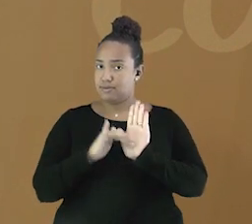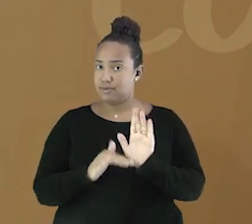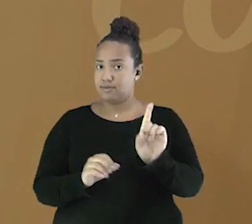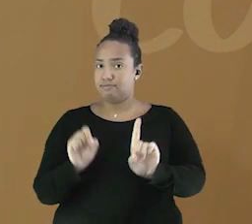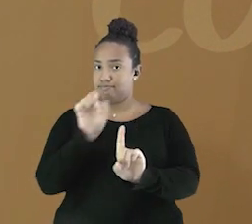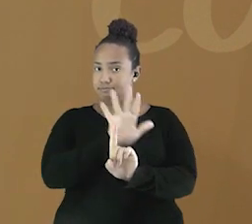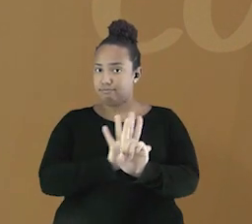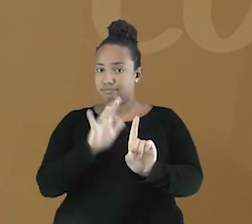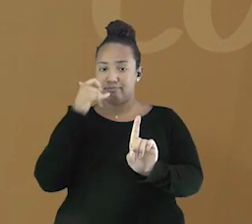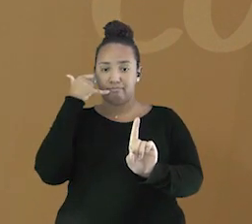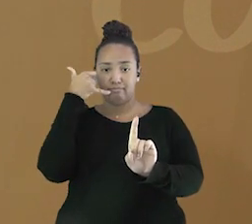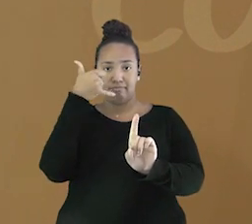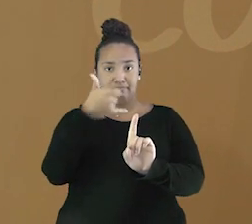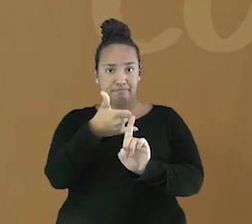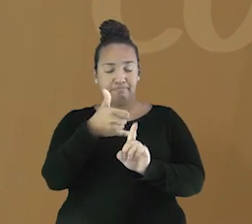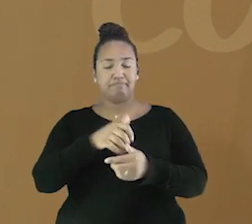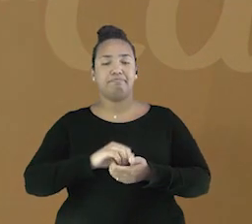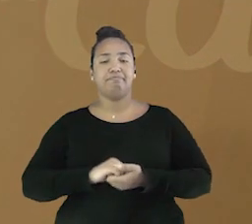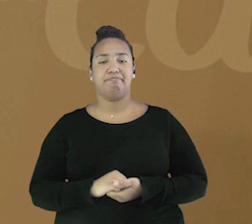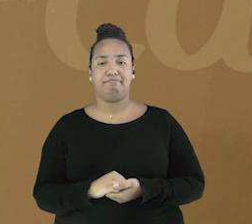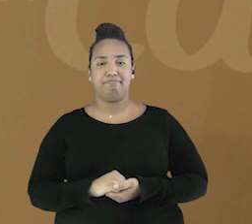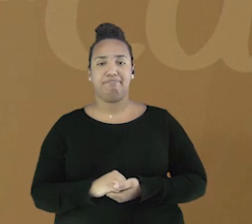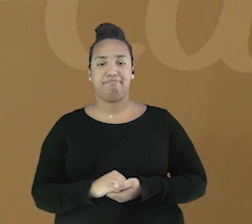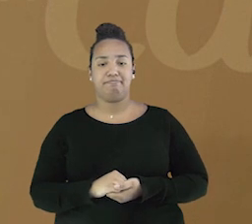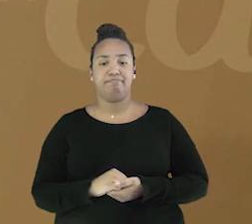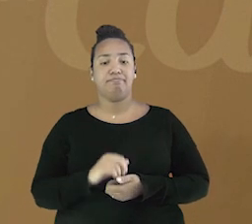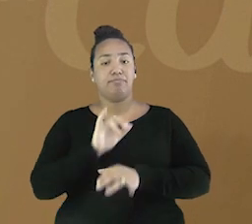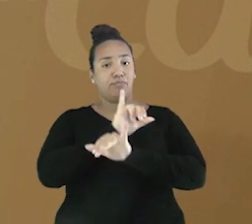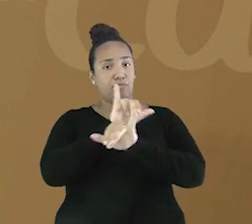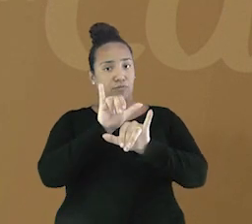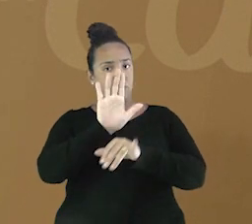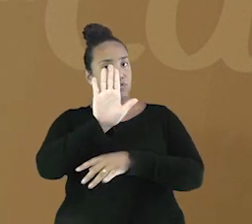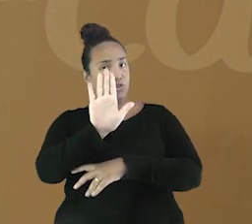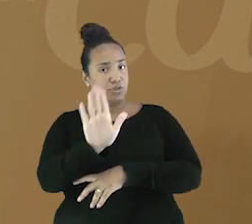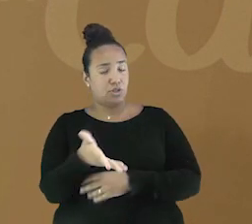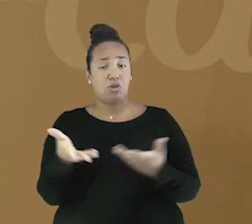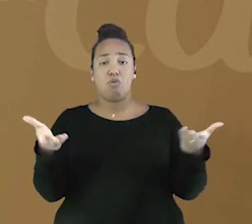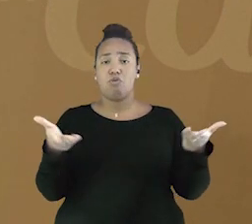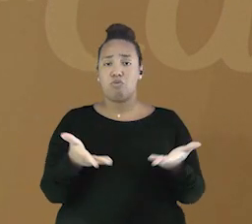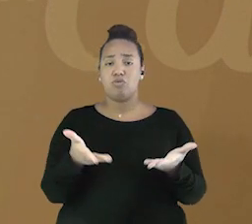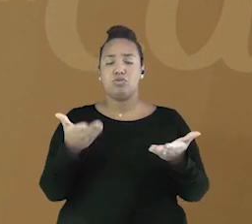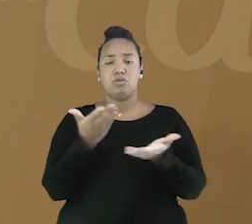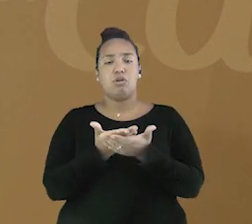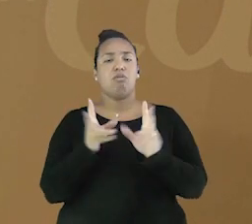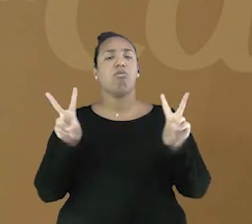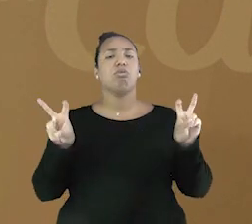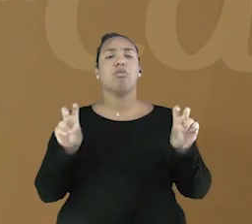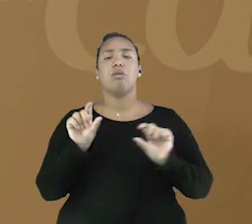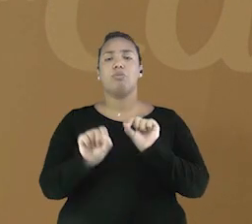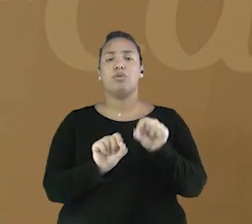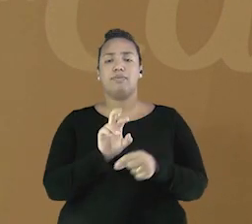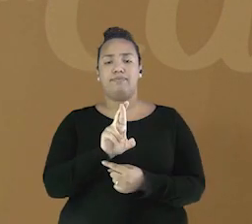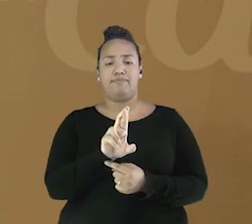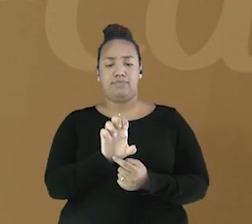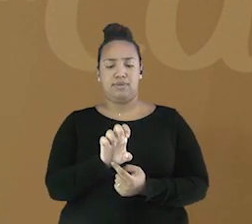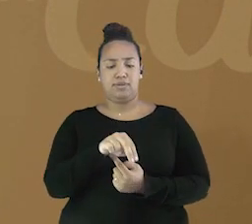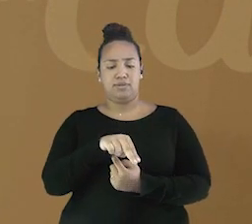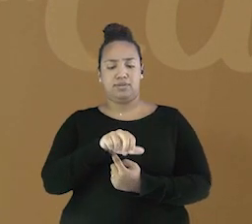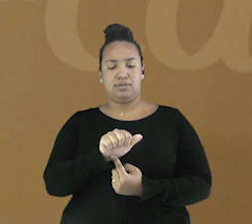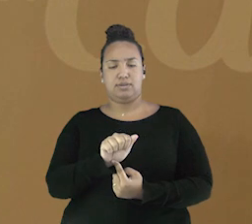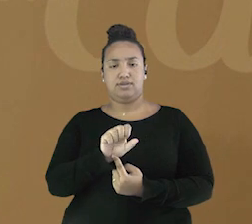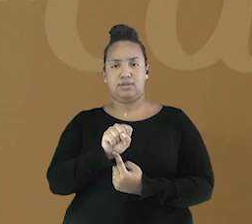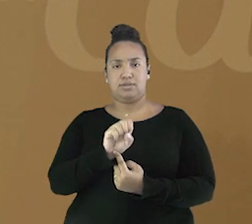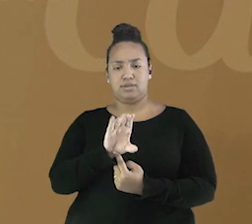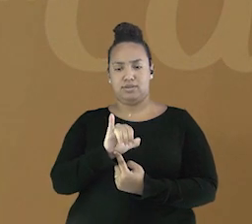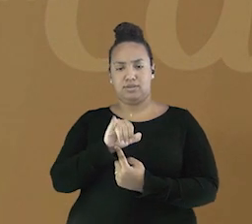QR Code que está aparecendo aí na sua tela. Como já dito, na aula de hoje, nós vamos bater um papo sobre renascimento comercial e